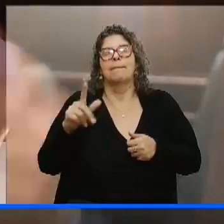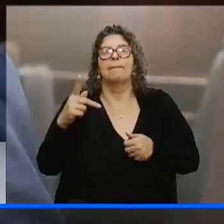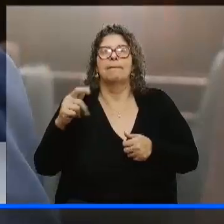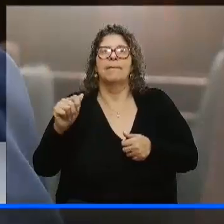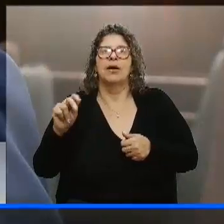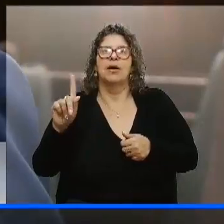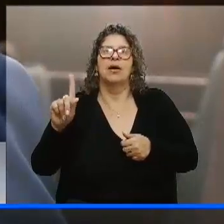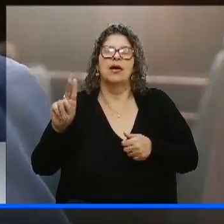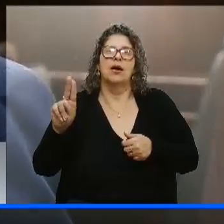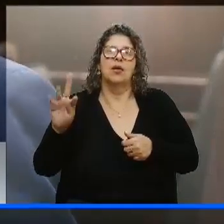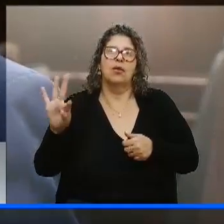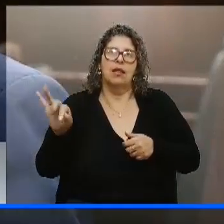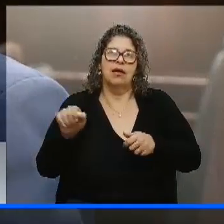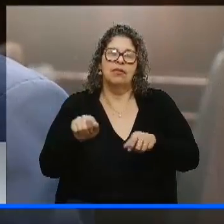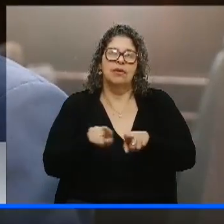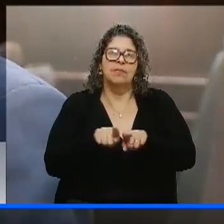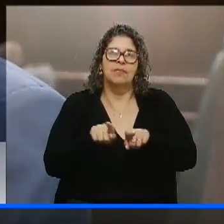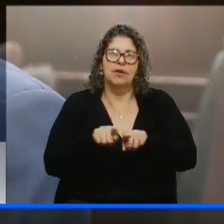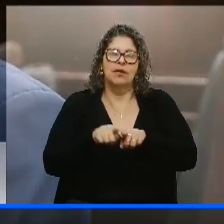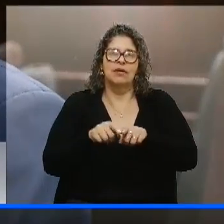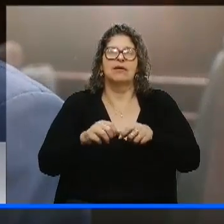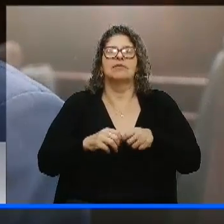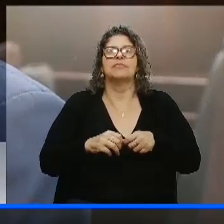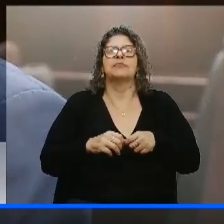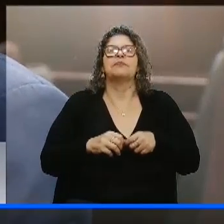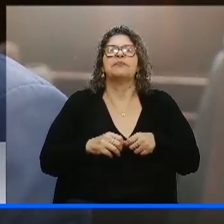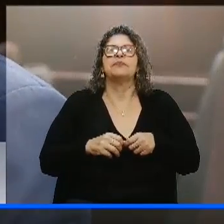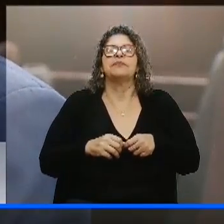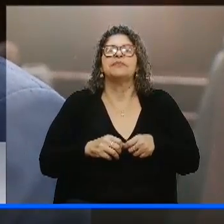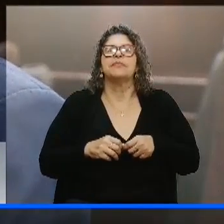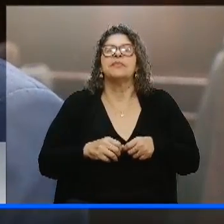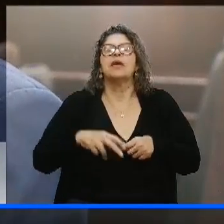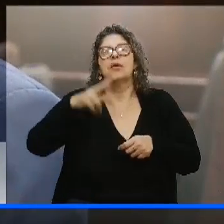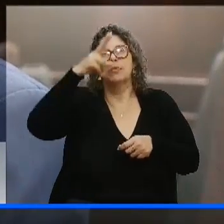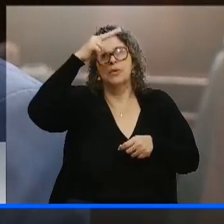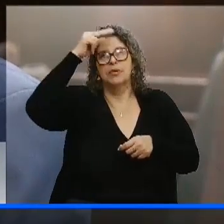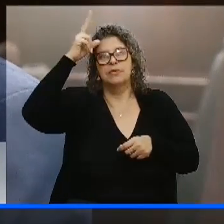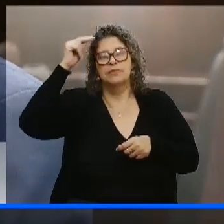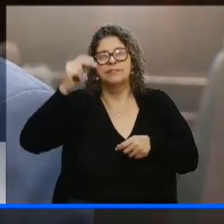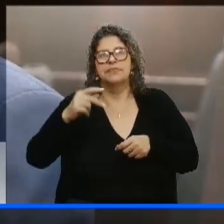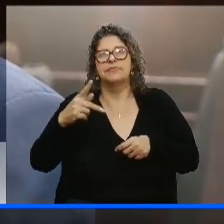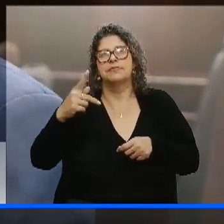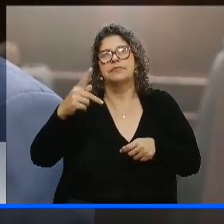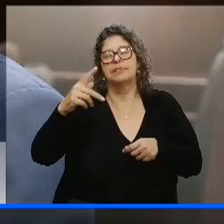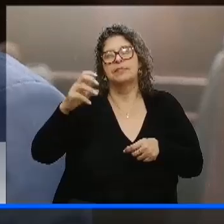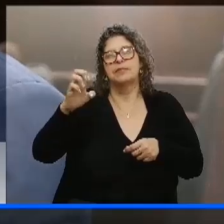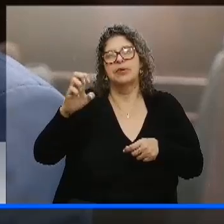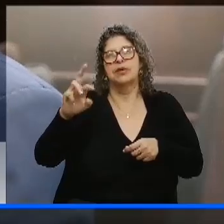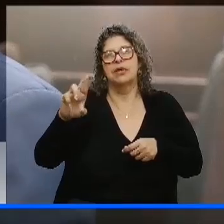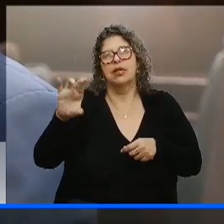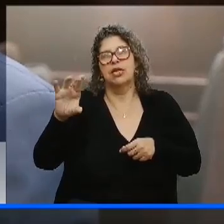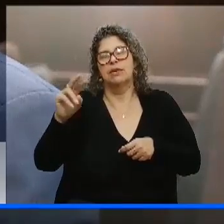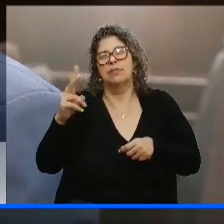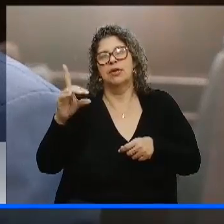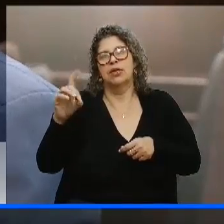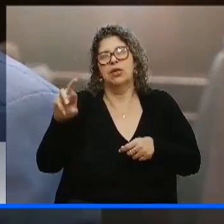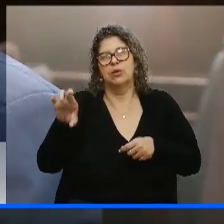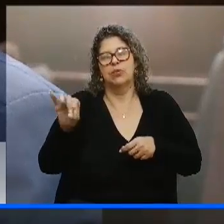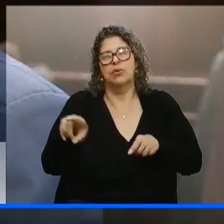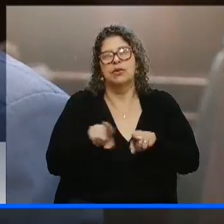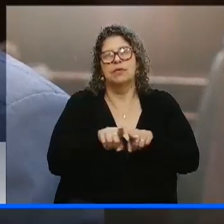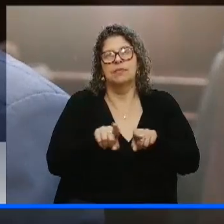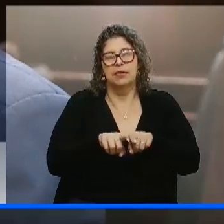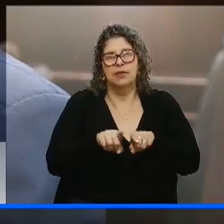miraí acordo e que acompanha neste momento o prefeito de pedro osório moacir alves prefeito de arroio grande